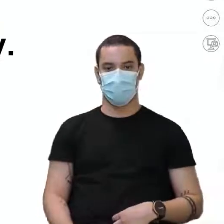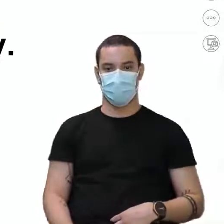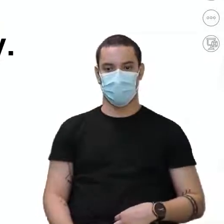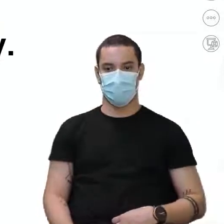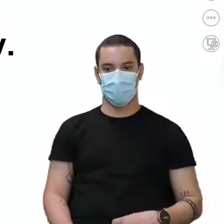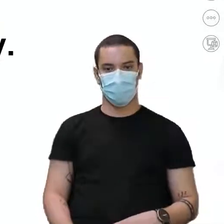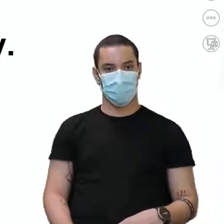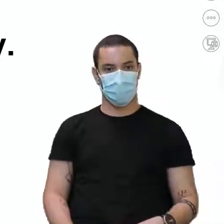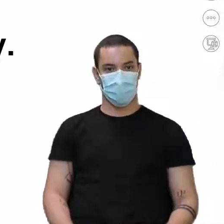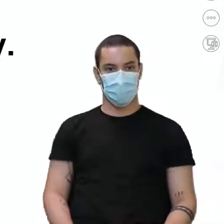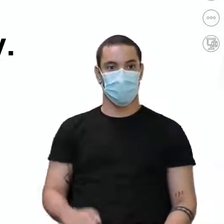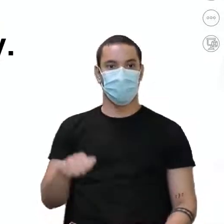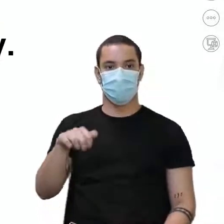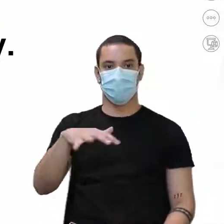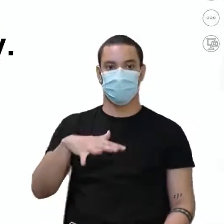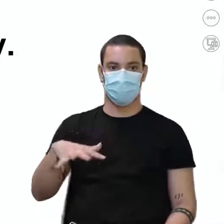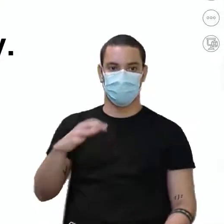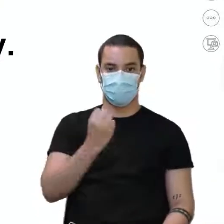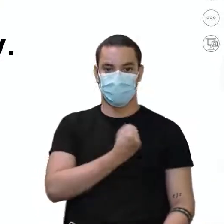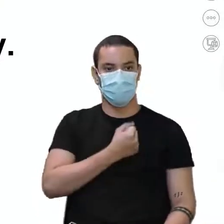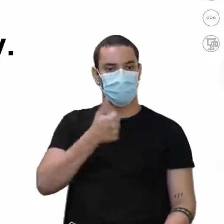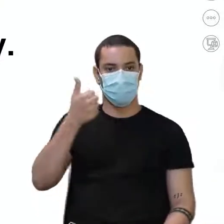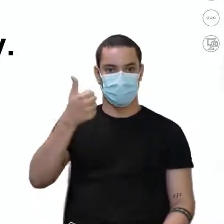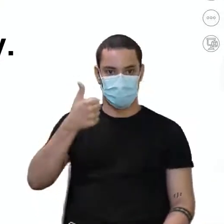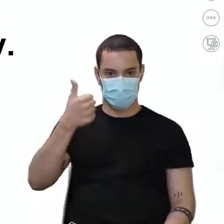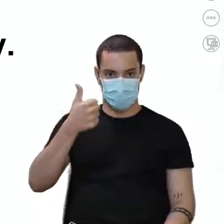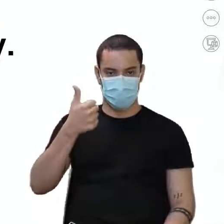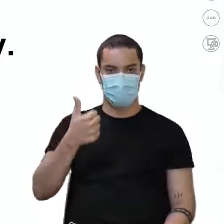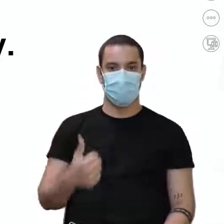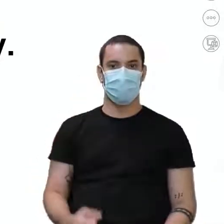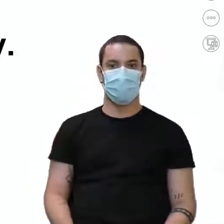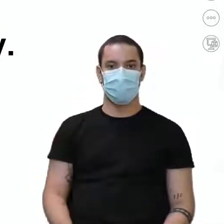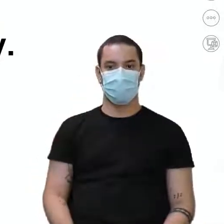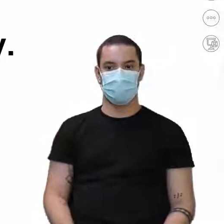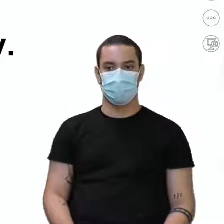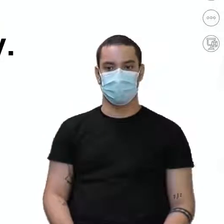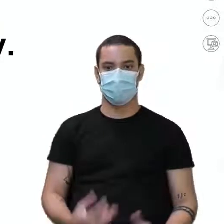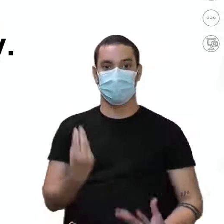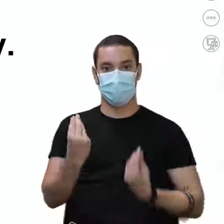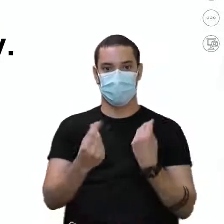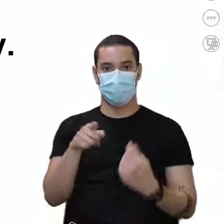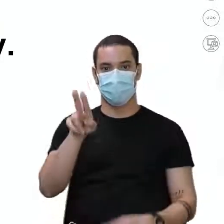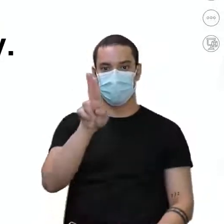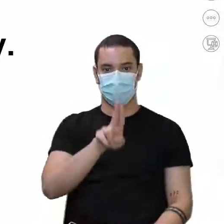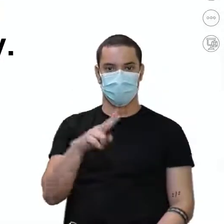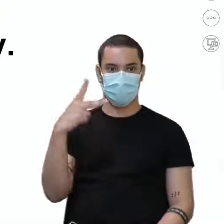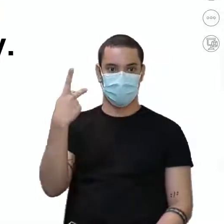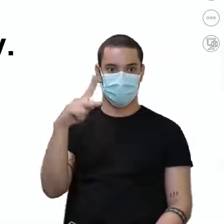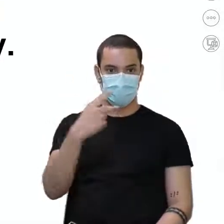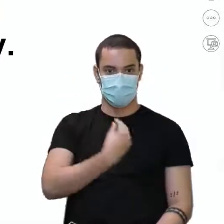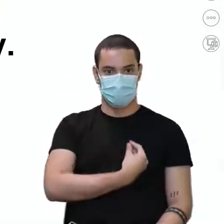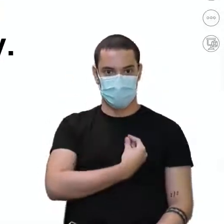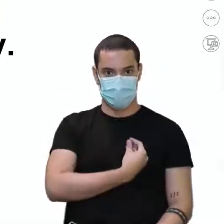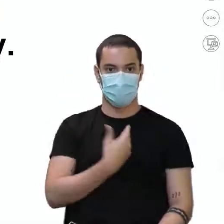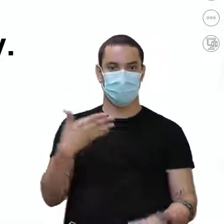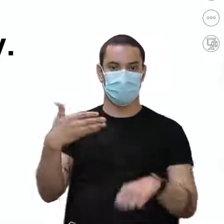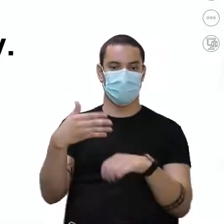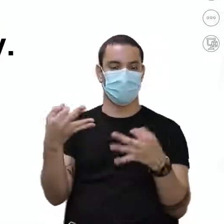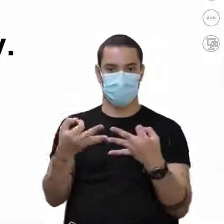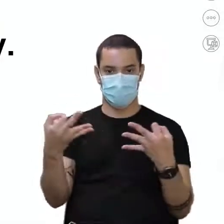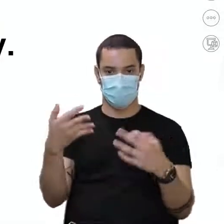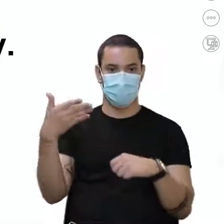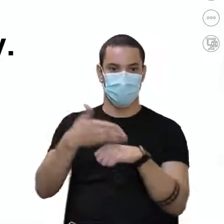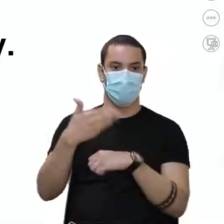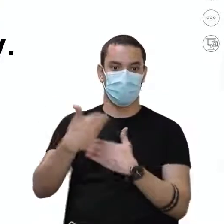Situation number one. Situação número 1. Então, como é que você usa o seu presente perfeito contínuo? Tem uma situação número 1